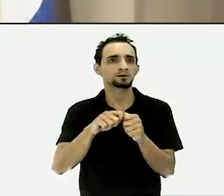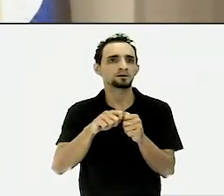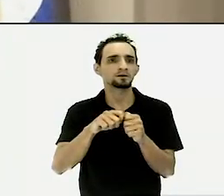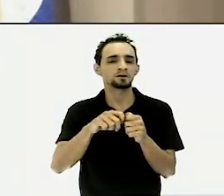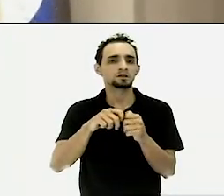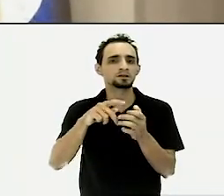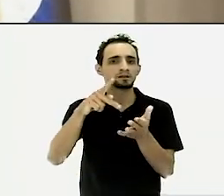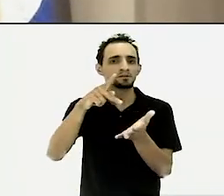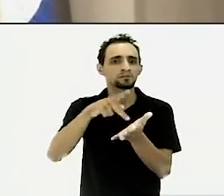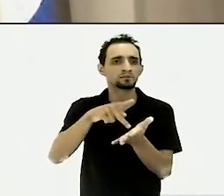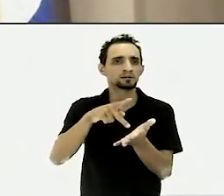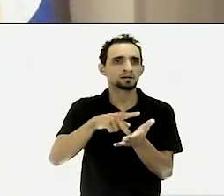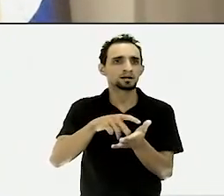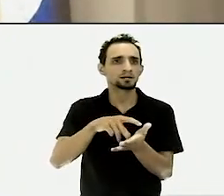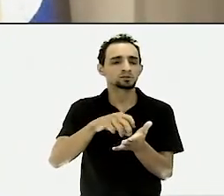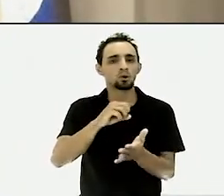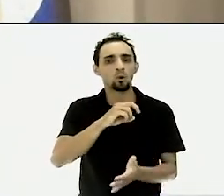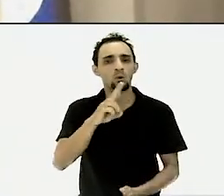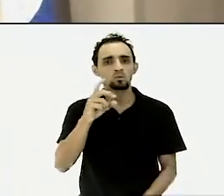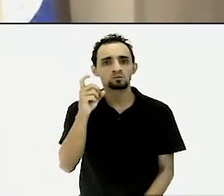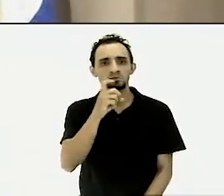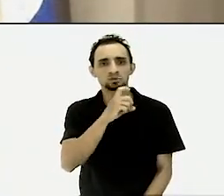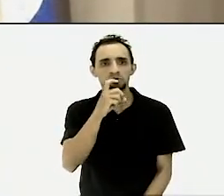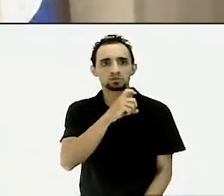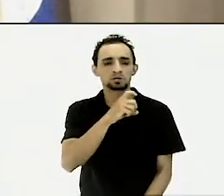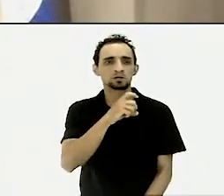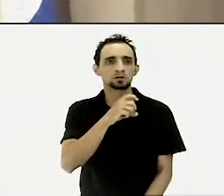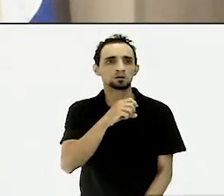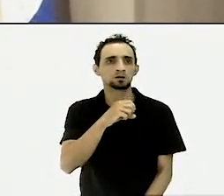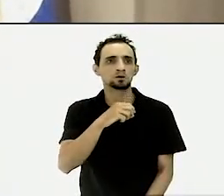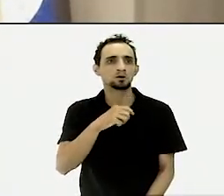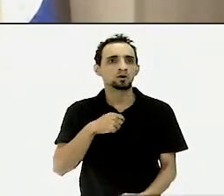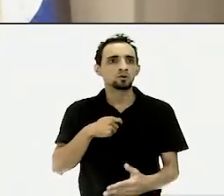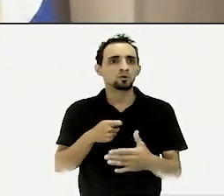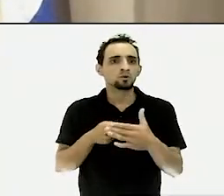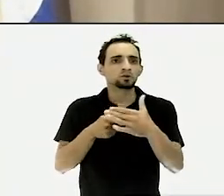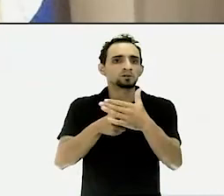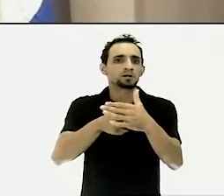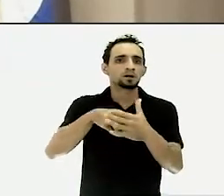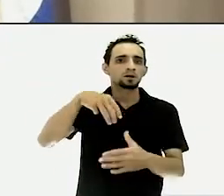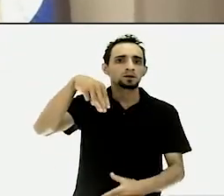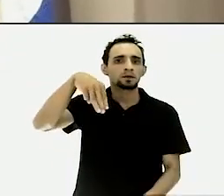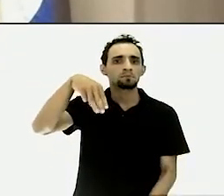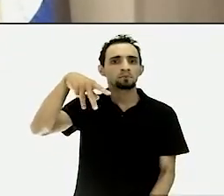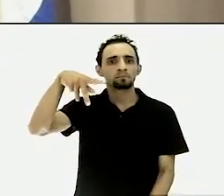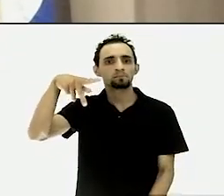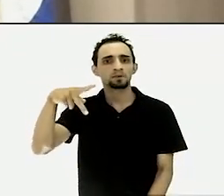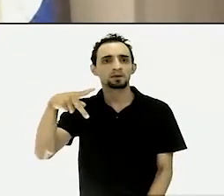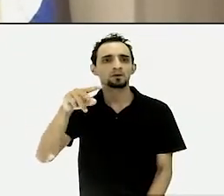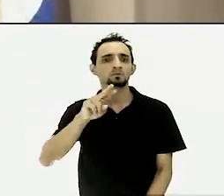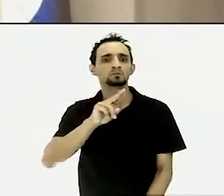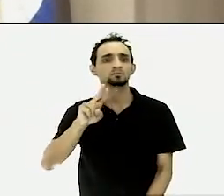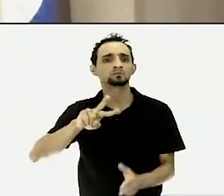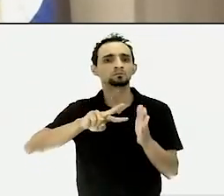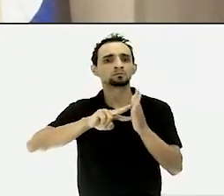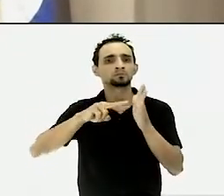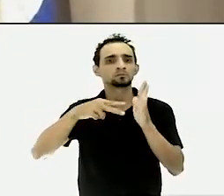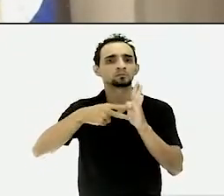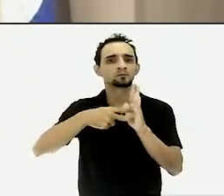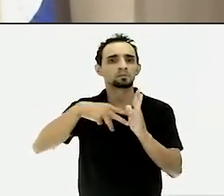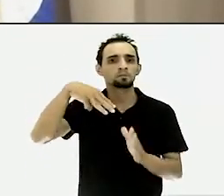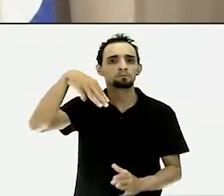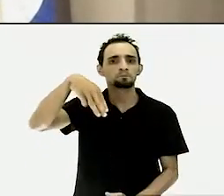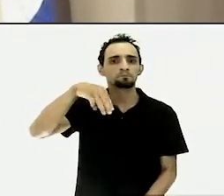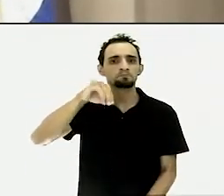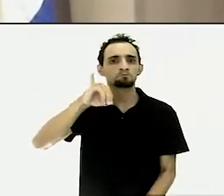que a população aguardem e orem também, que nós estamos fazendo e, com certeza, eu irei conseguir